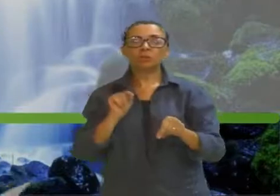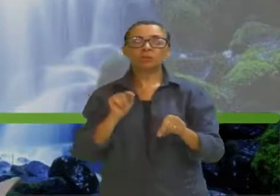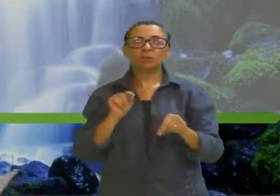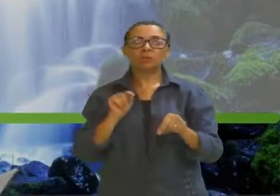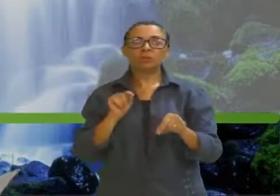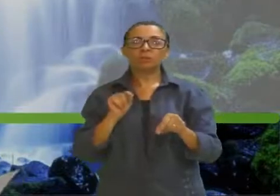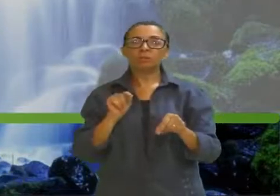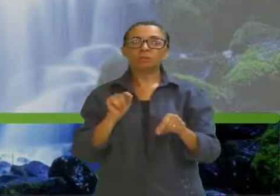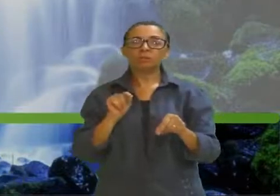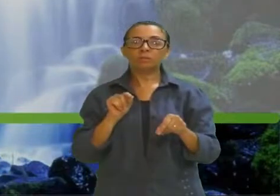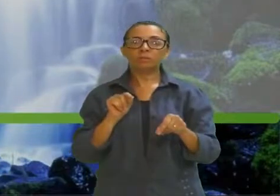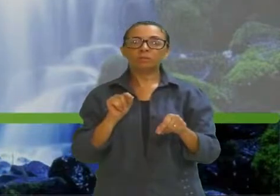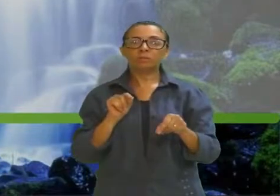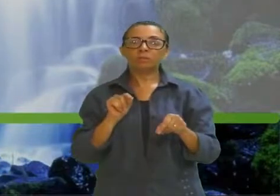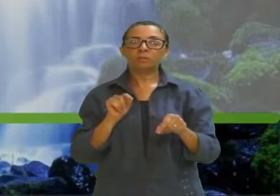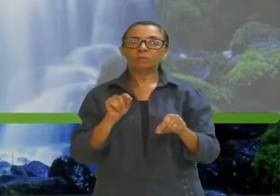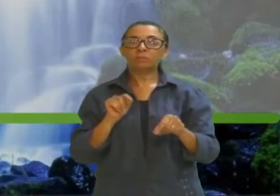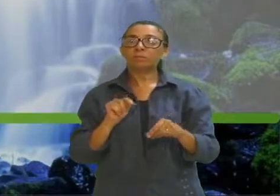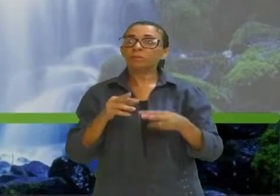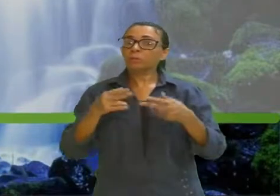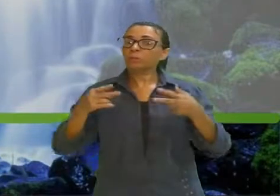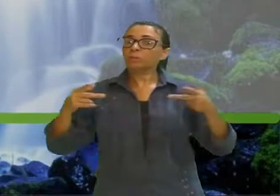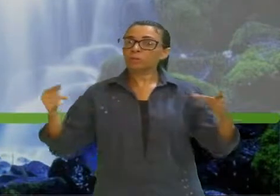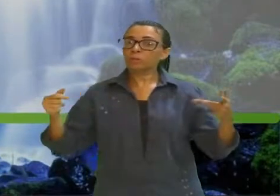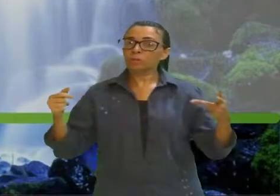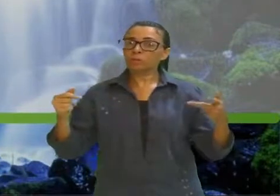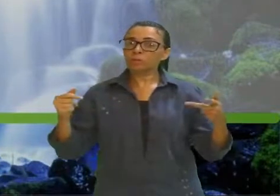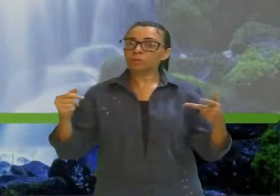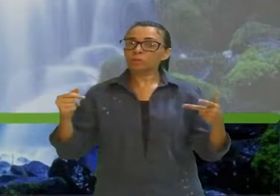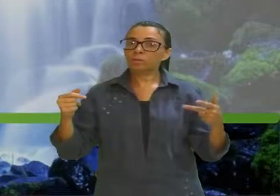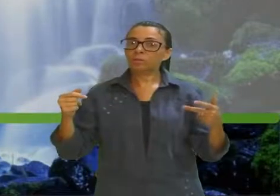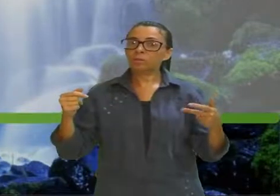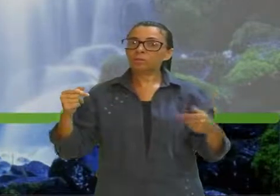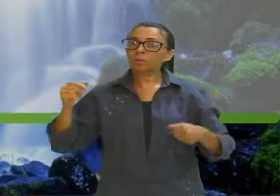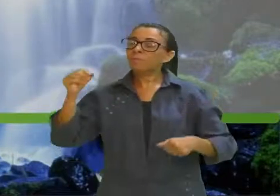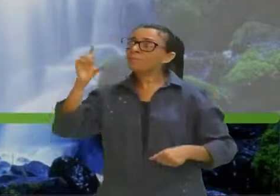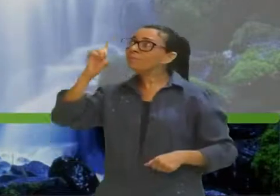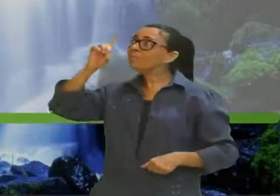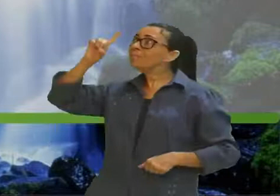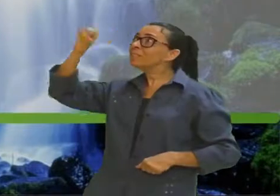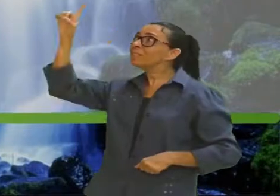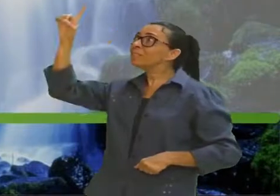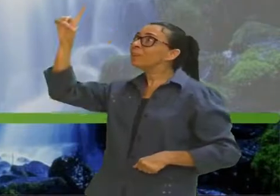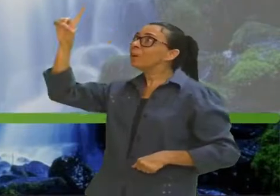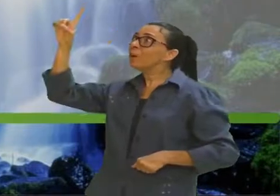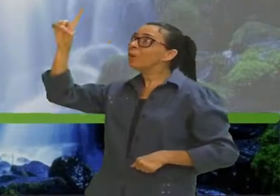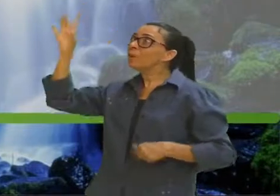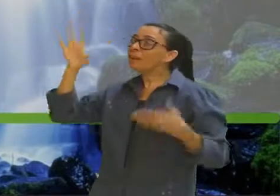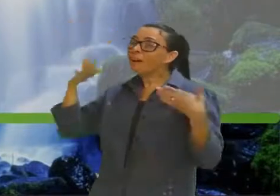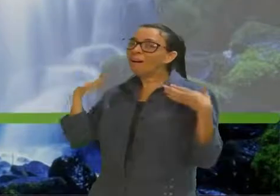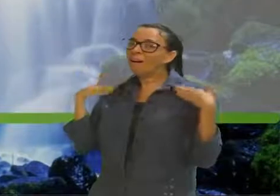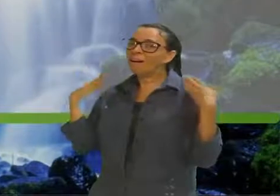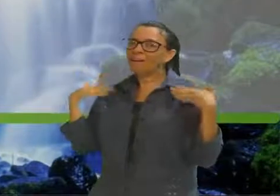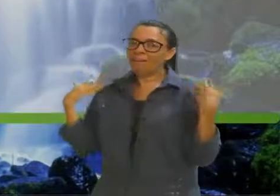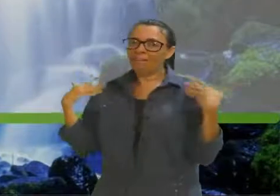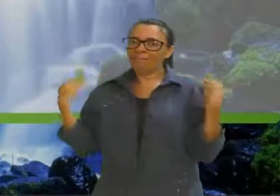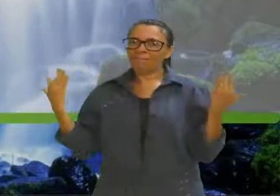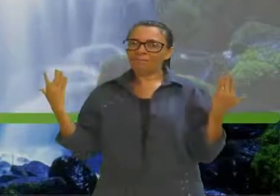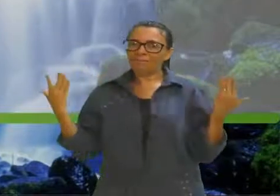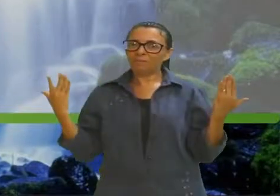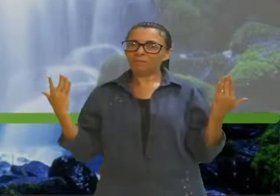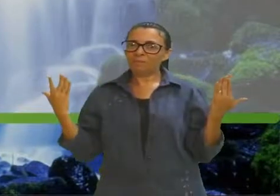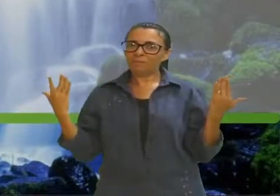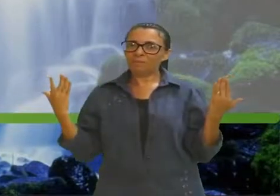perfeitos. O único que foi perfeito e cumpriu todos os mandamentos e vontade do Pai Celestial